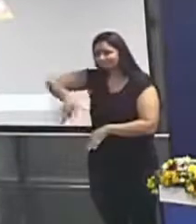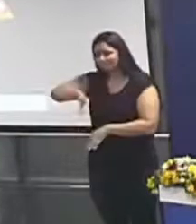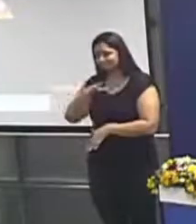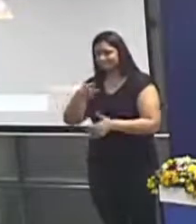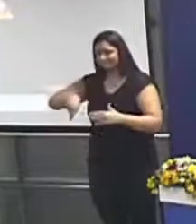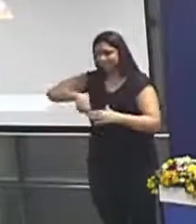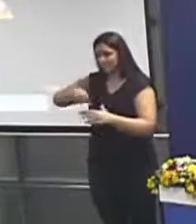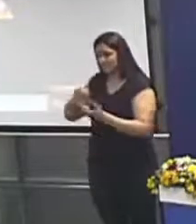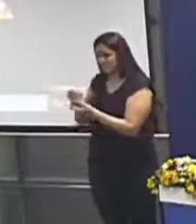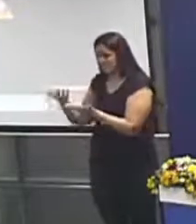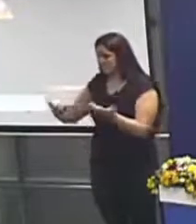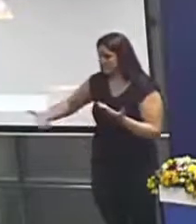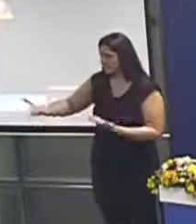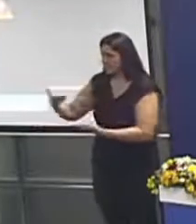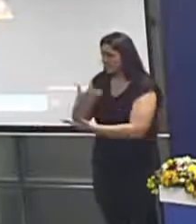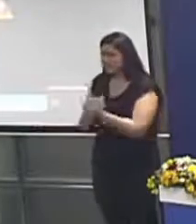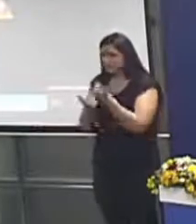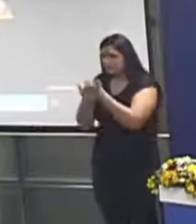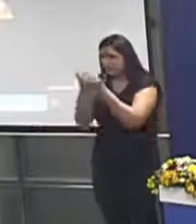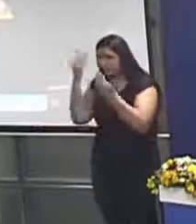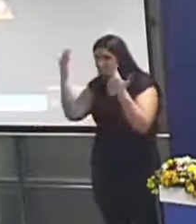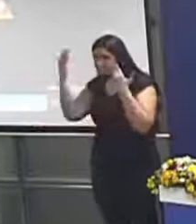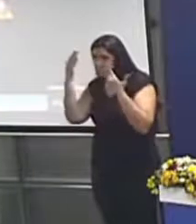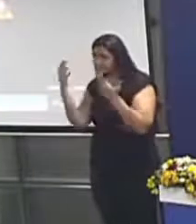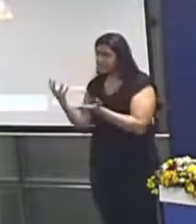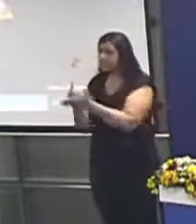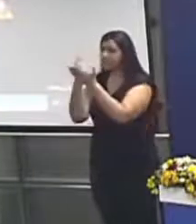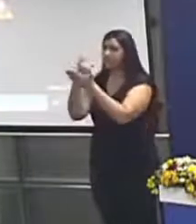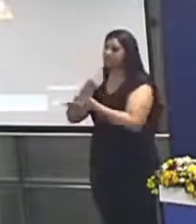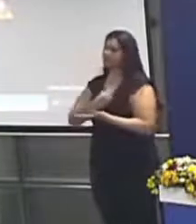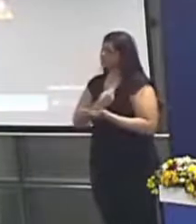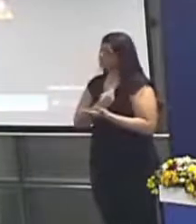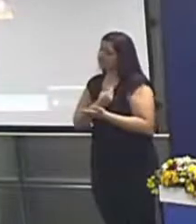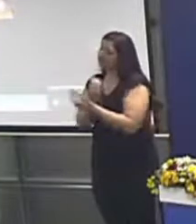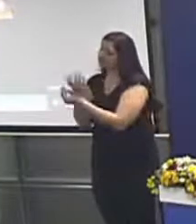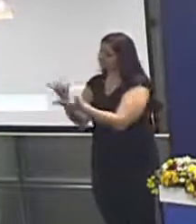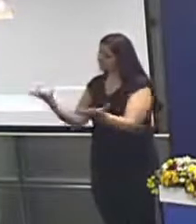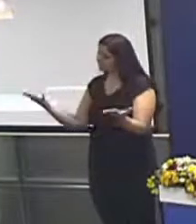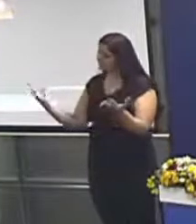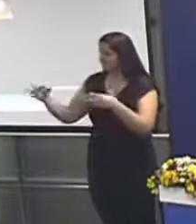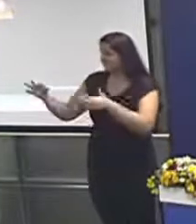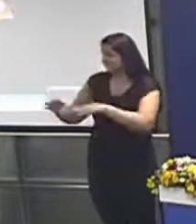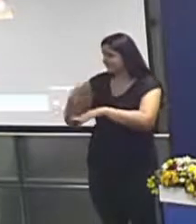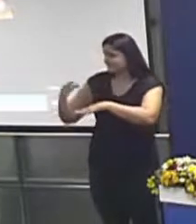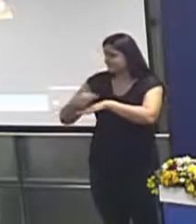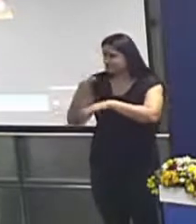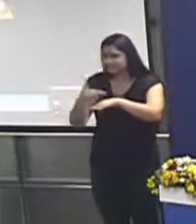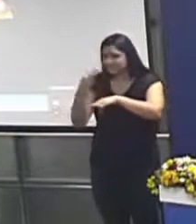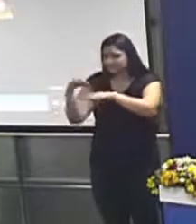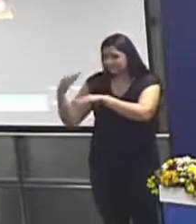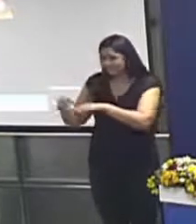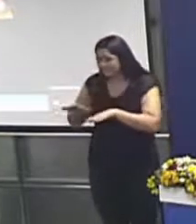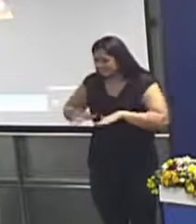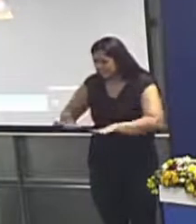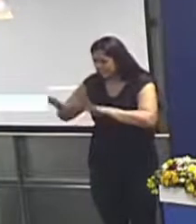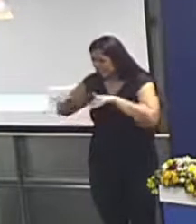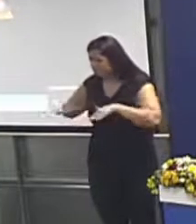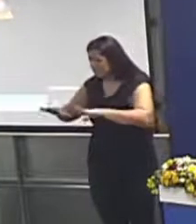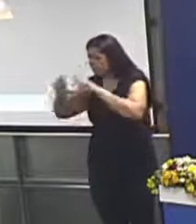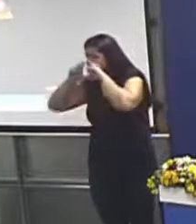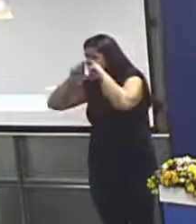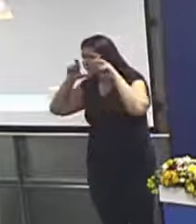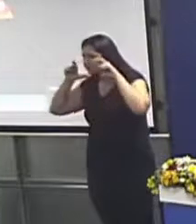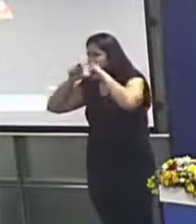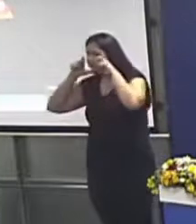comunitárias, cozinhas coletivas, apoio psicológico salvando vidas. Costureiras correndo pelo certo, produzindo